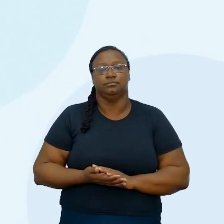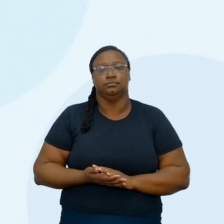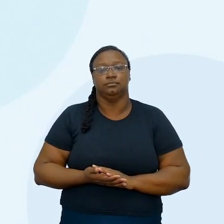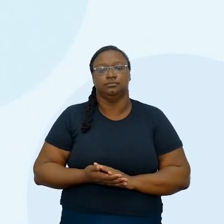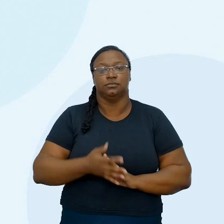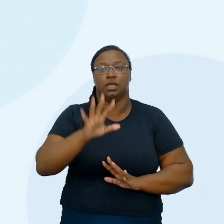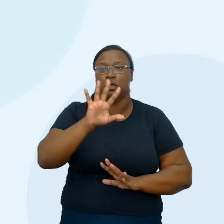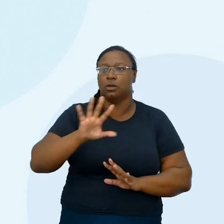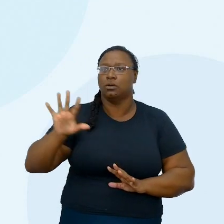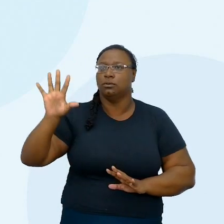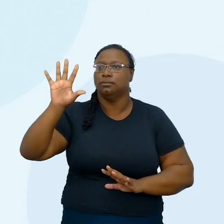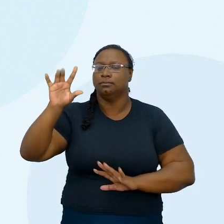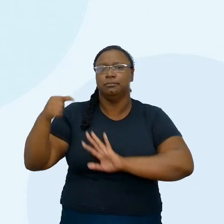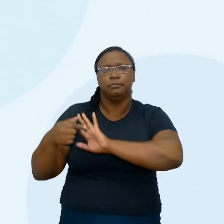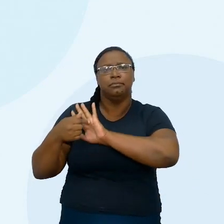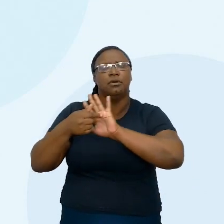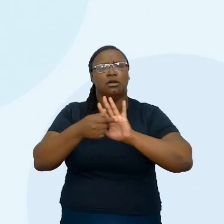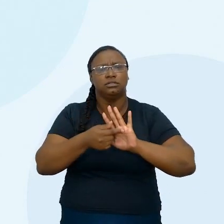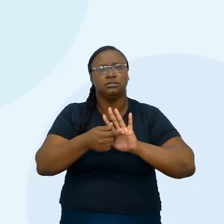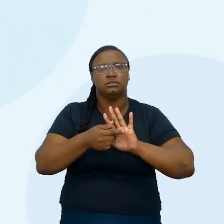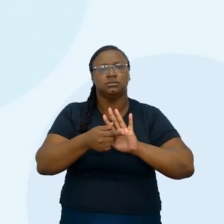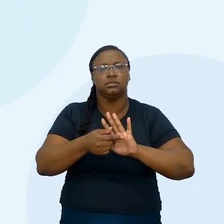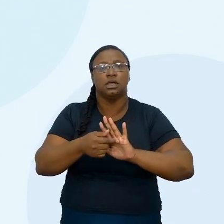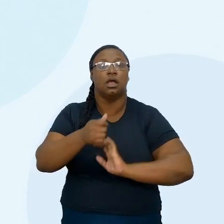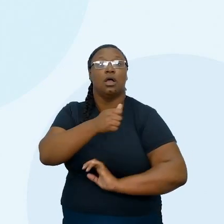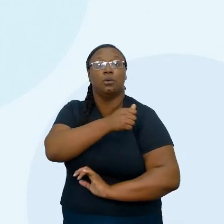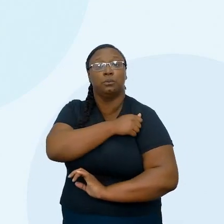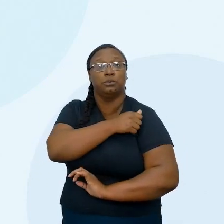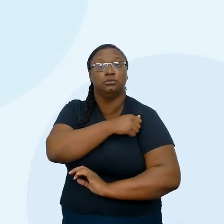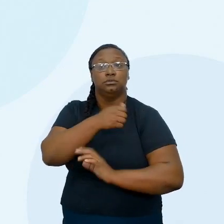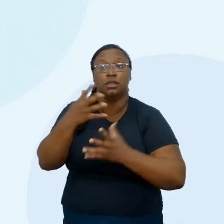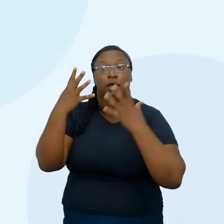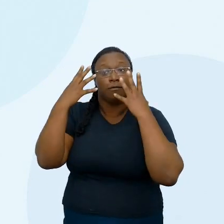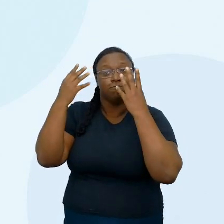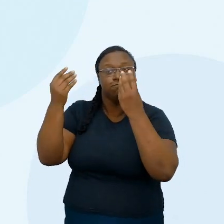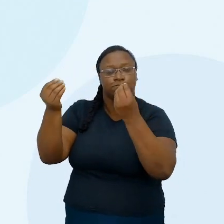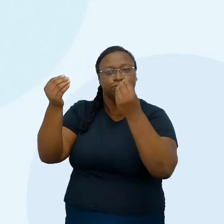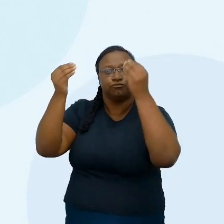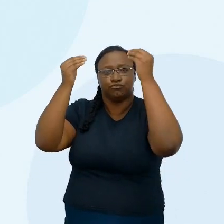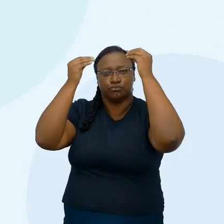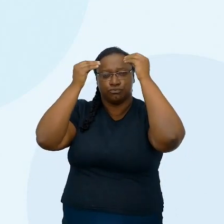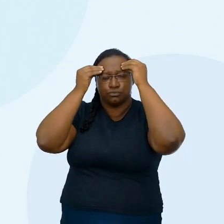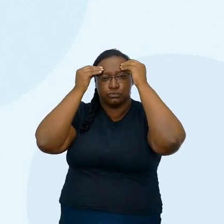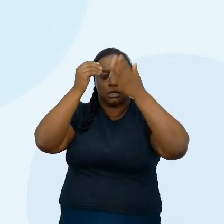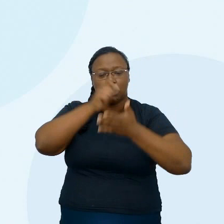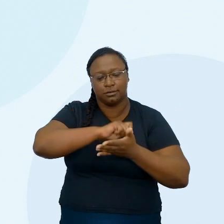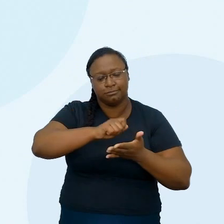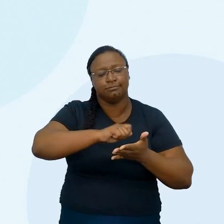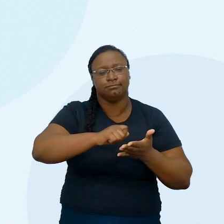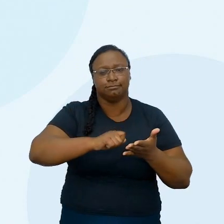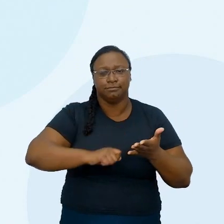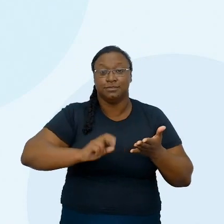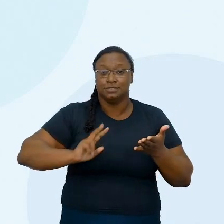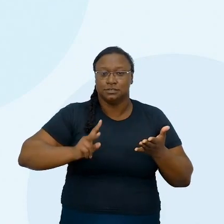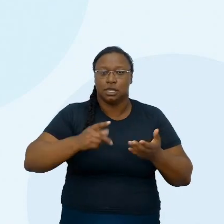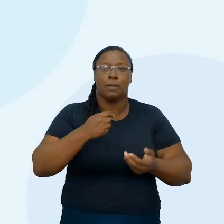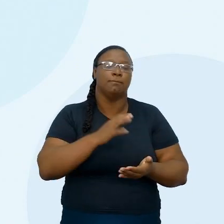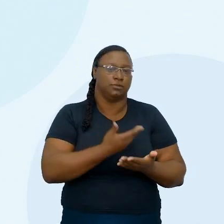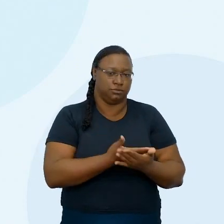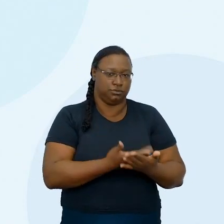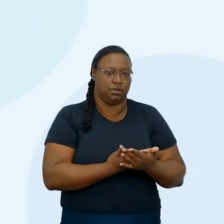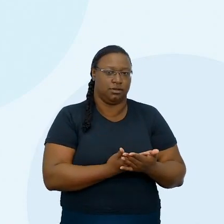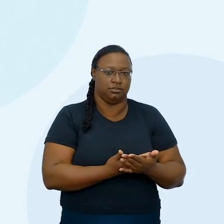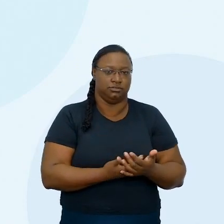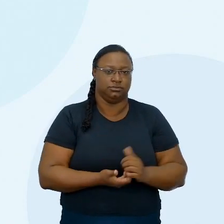mapa sugere? Que o estudante faça o registro da importância, né, dessa atividade. E isso,